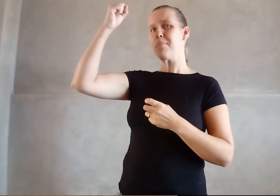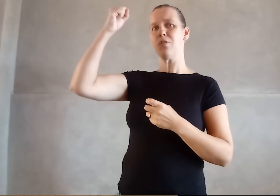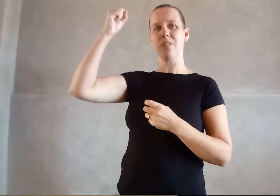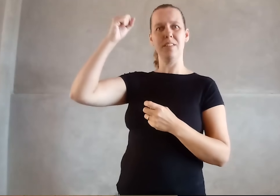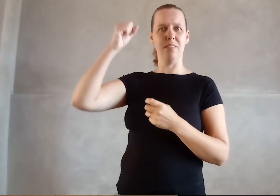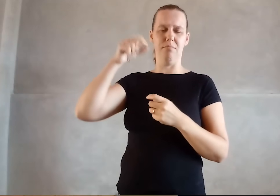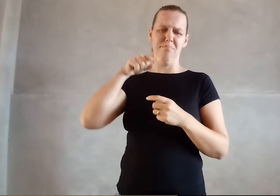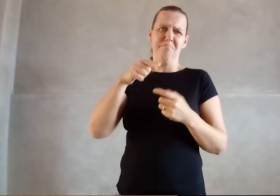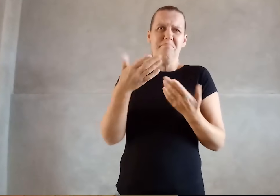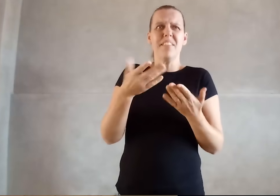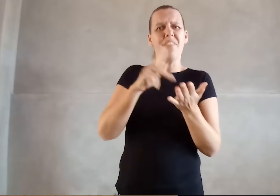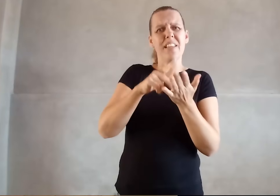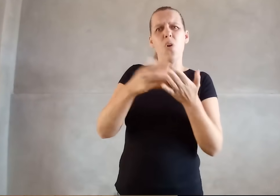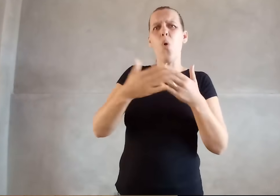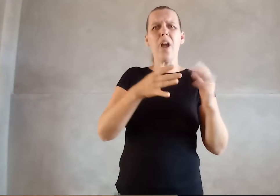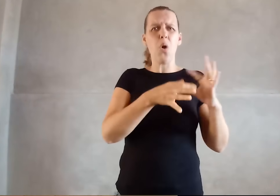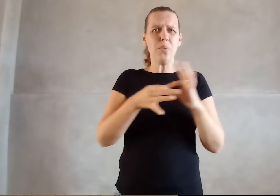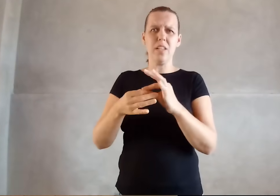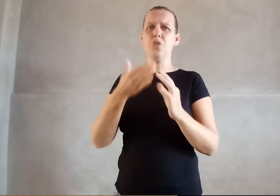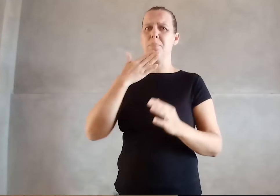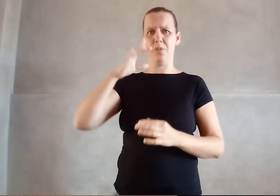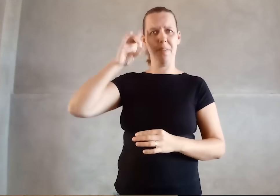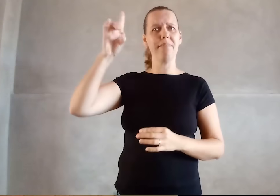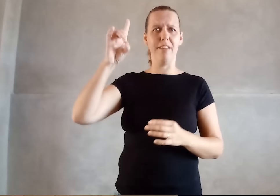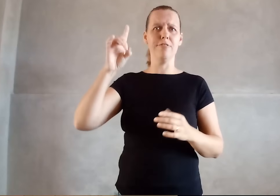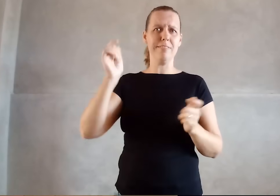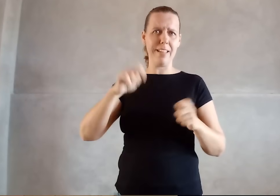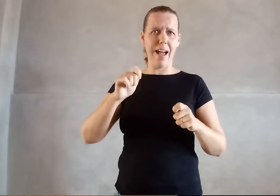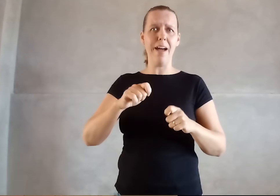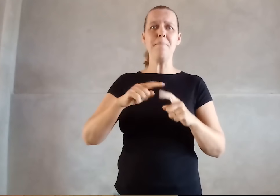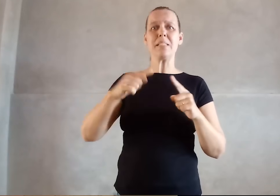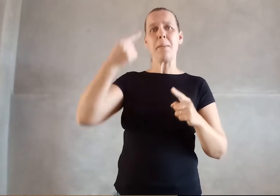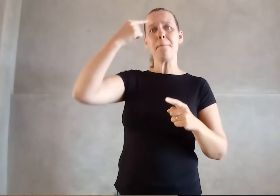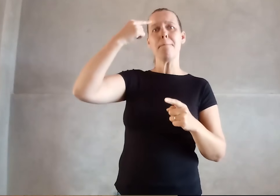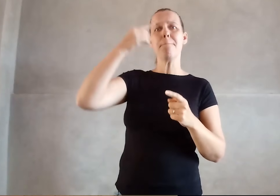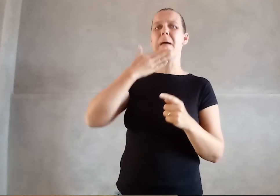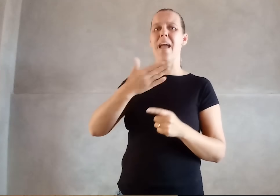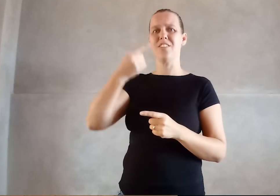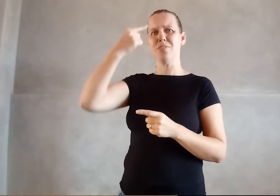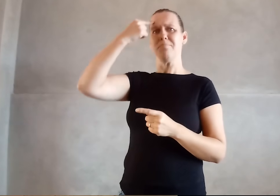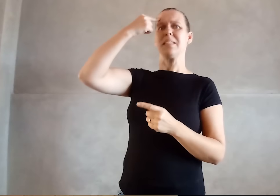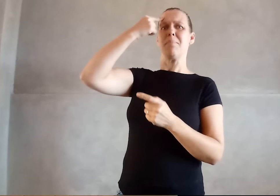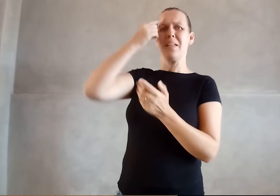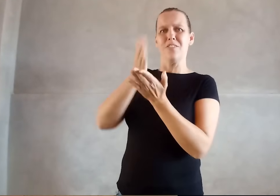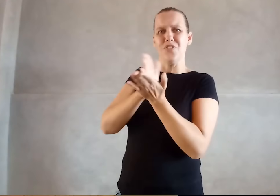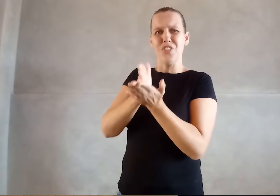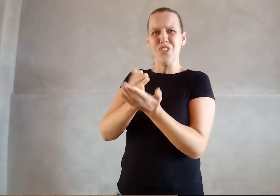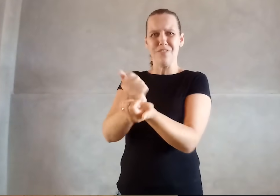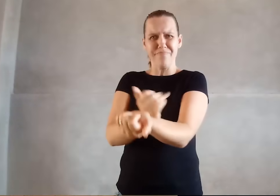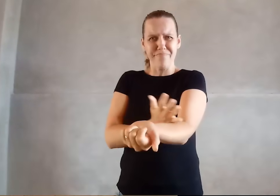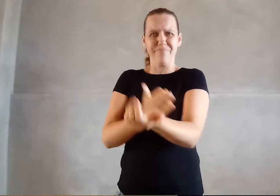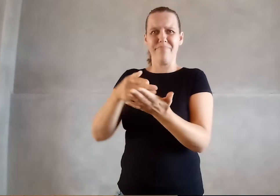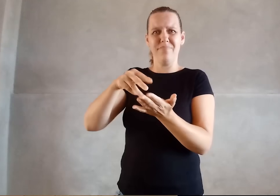colocamos, mas pede com mente dividida e ânimo dividido, ele diz assim, não pense tal pessoa que vai receber algo